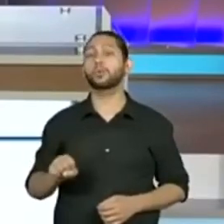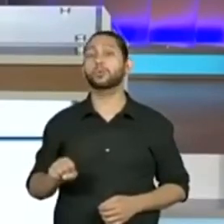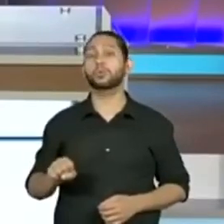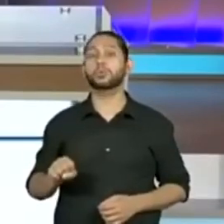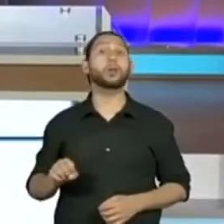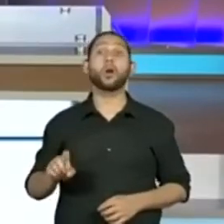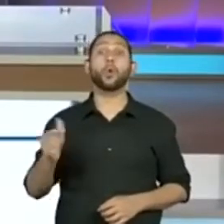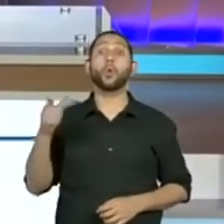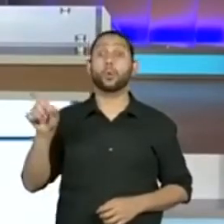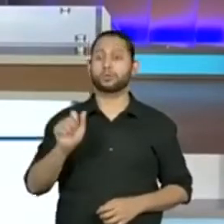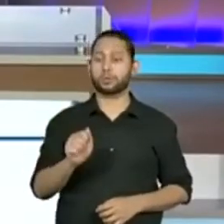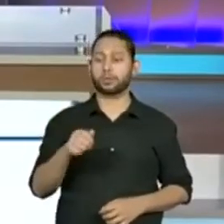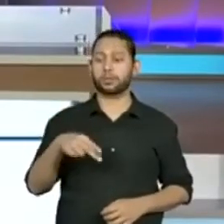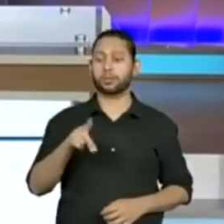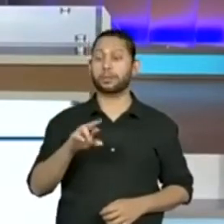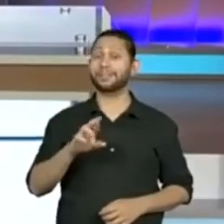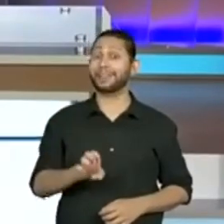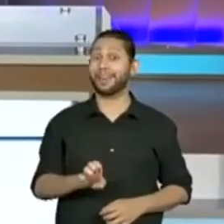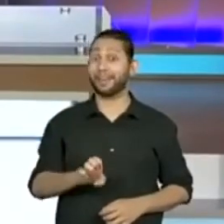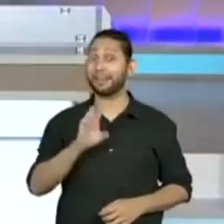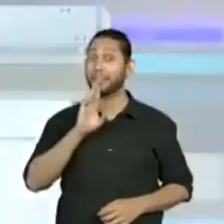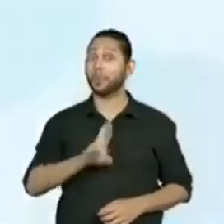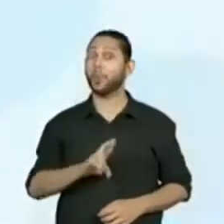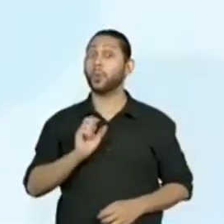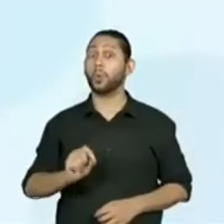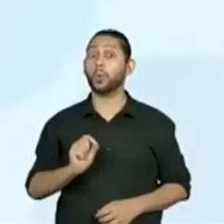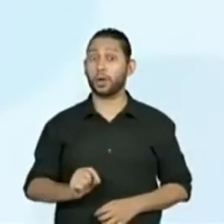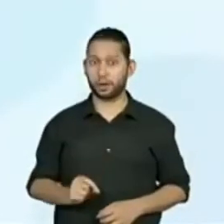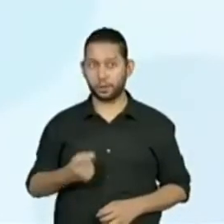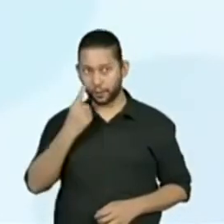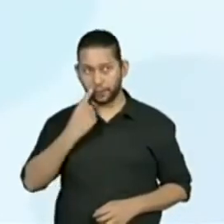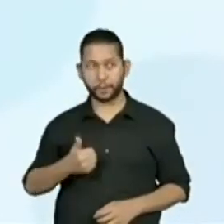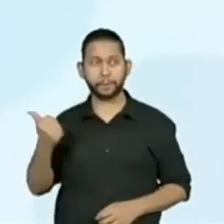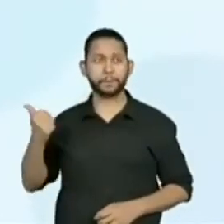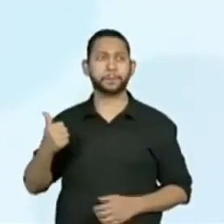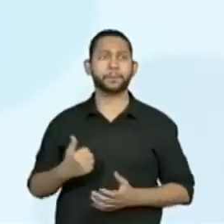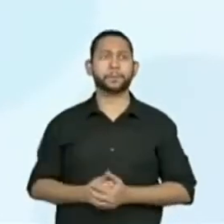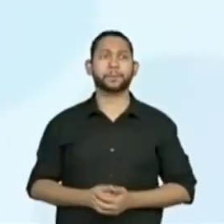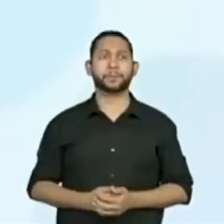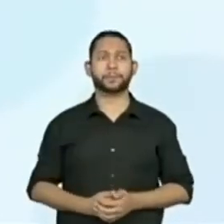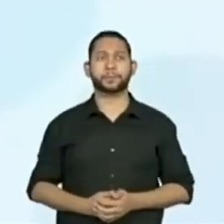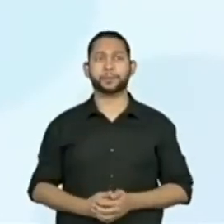aluno André, da professora Albertina. Disse o seguinte, vamos lá.